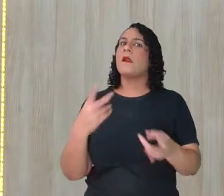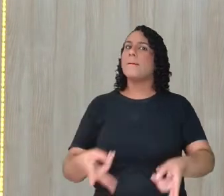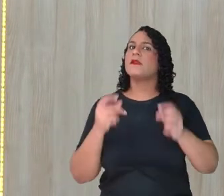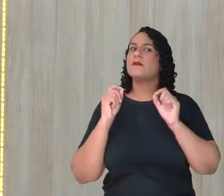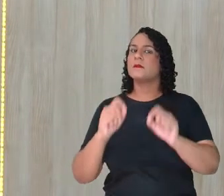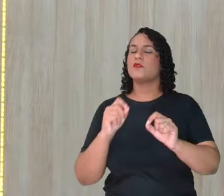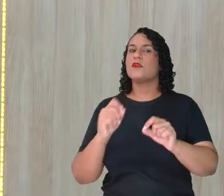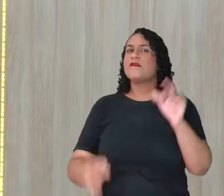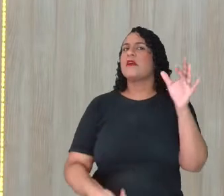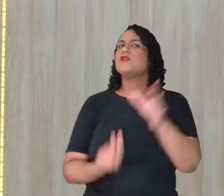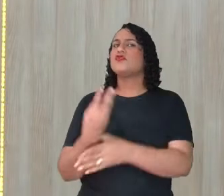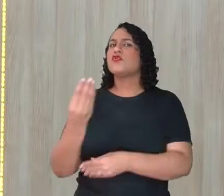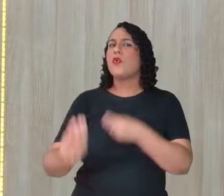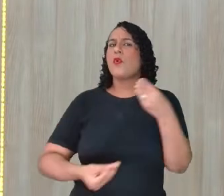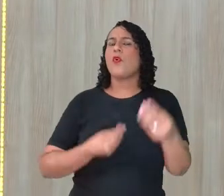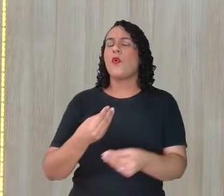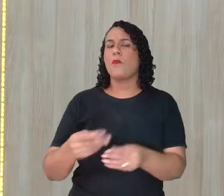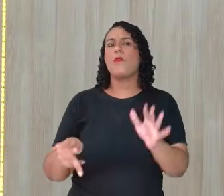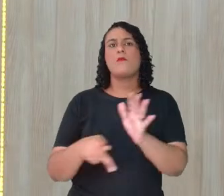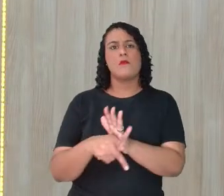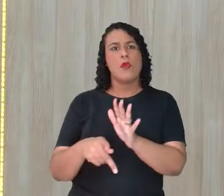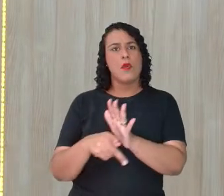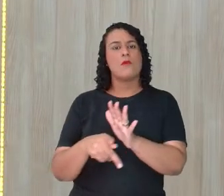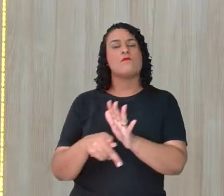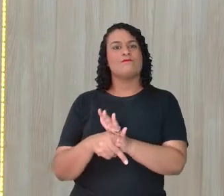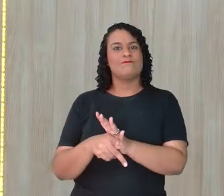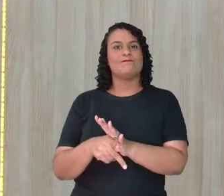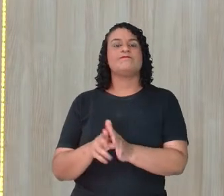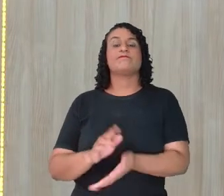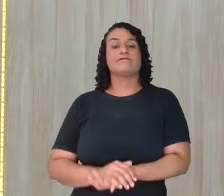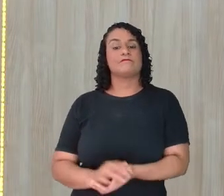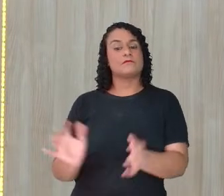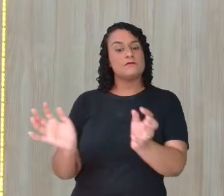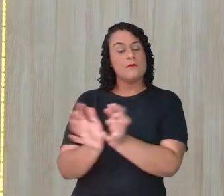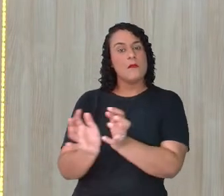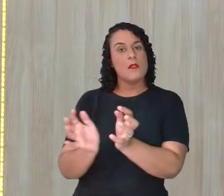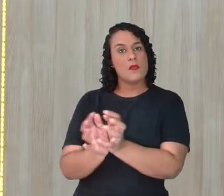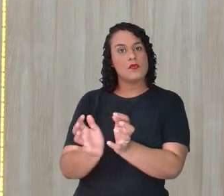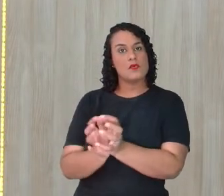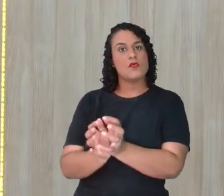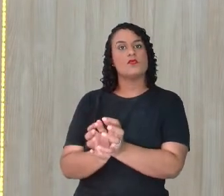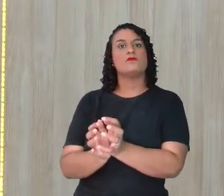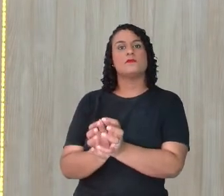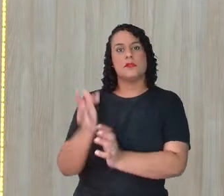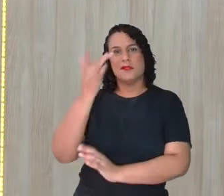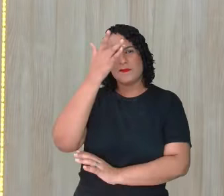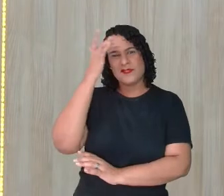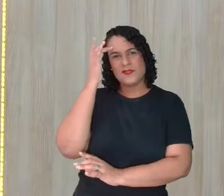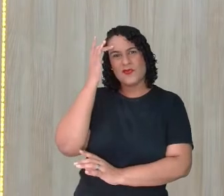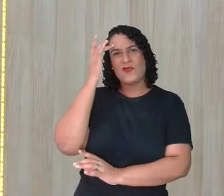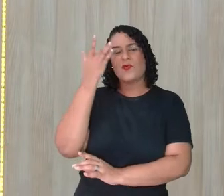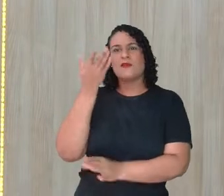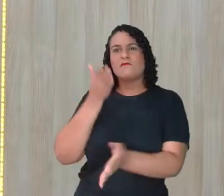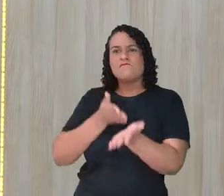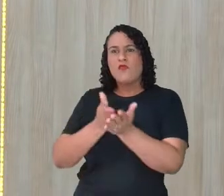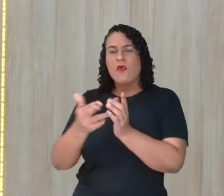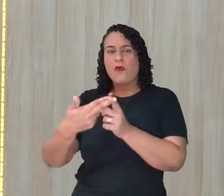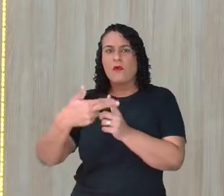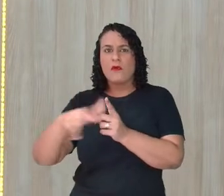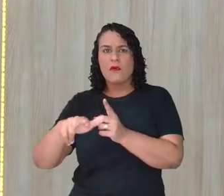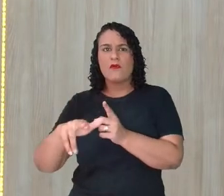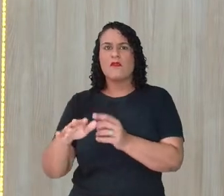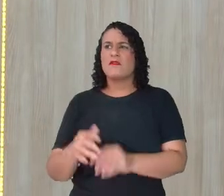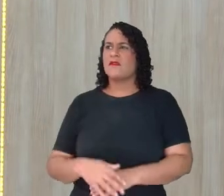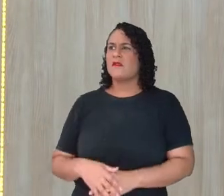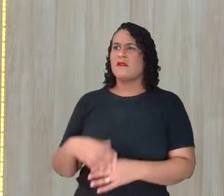vai surgir, como o próprio nome diz, né? Onde um grupo, né, de religiosos vai questionar alguns dogmas